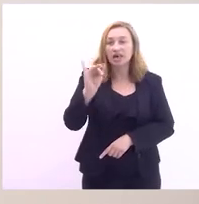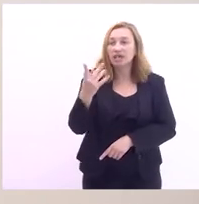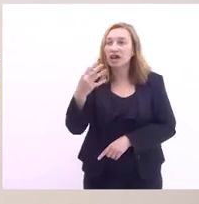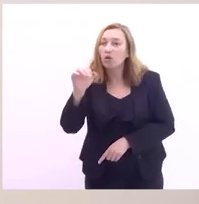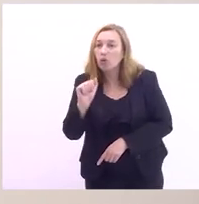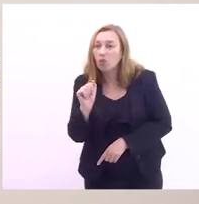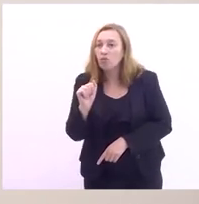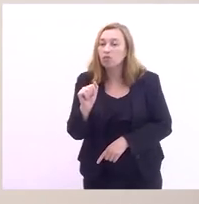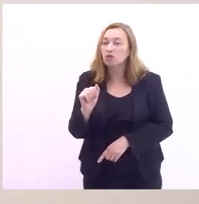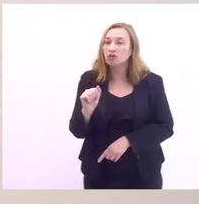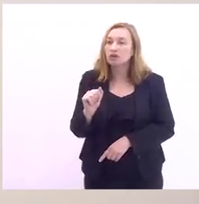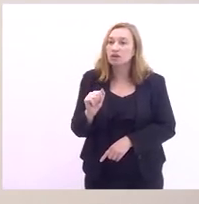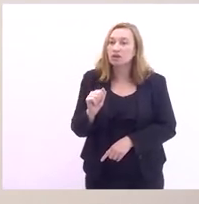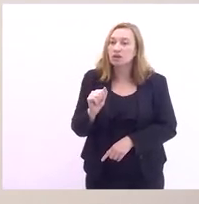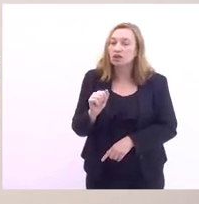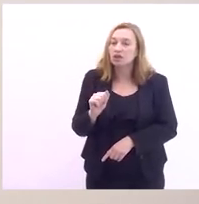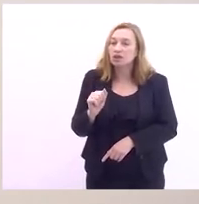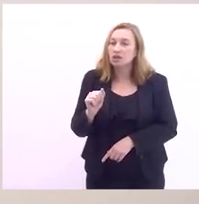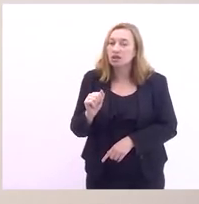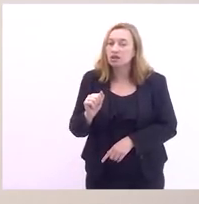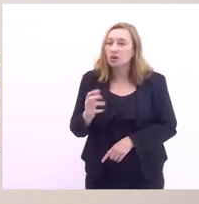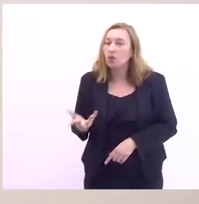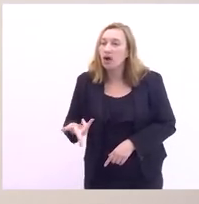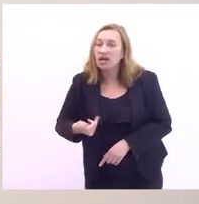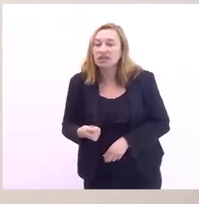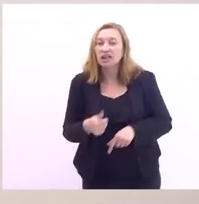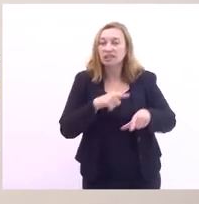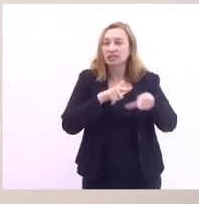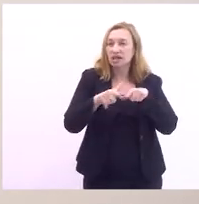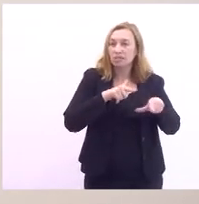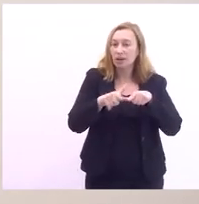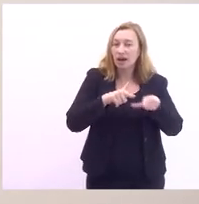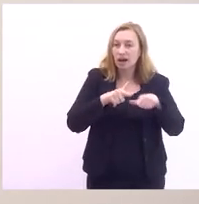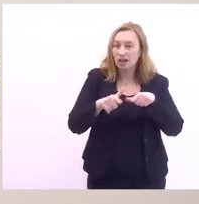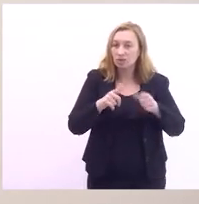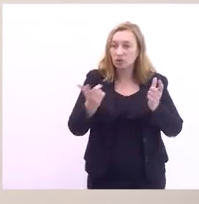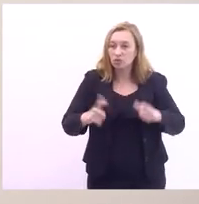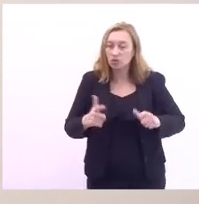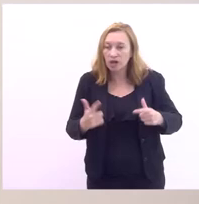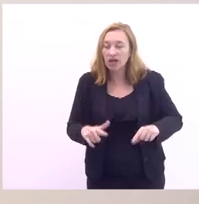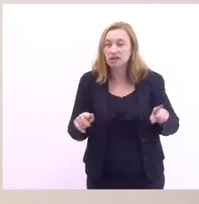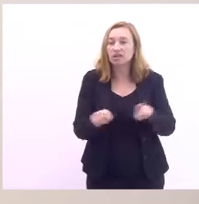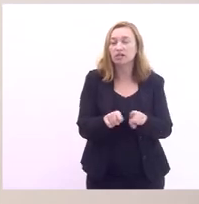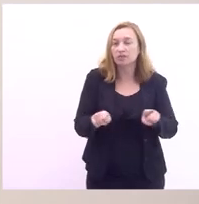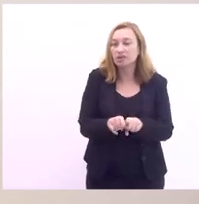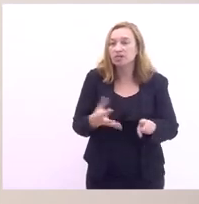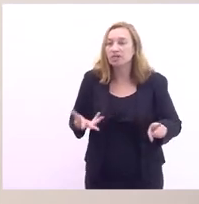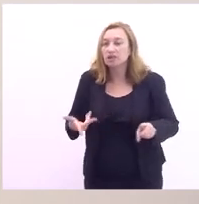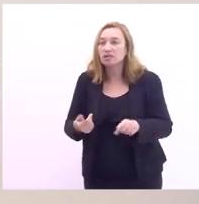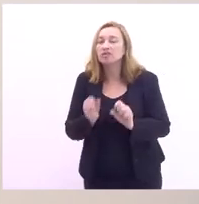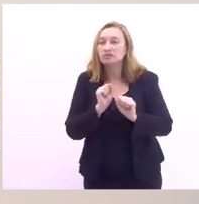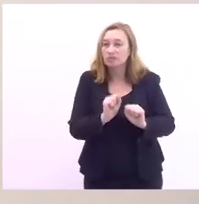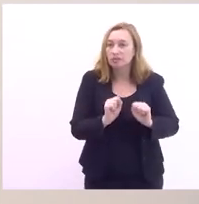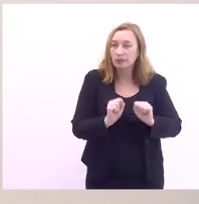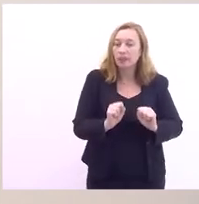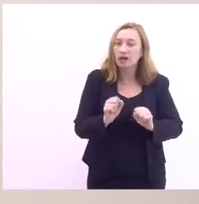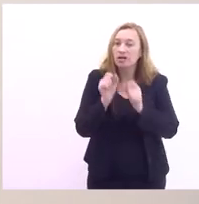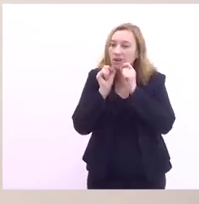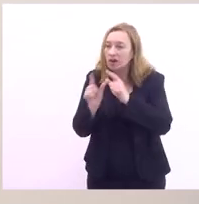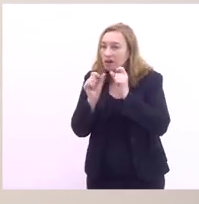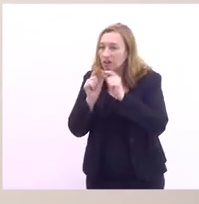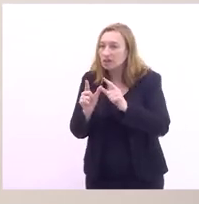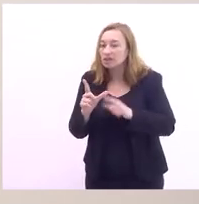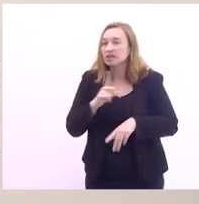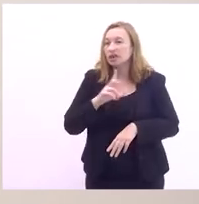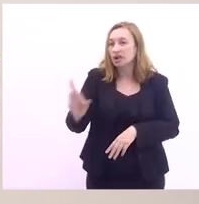digno, digno, com previsibilidade, com um local adequado para te atender, onde você pode fazer uma reclamação e